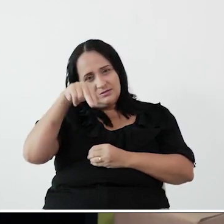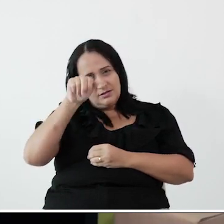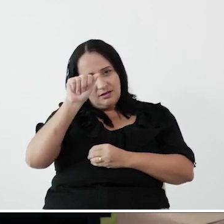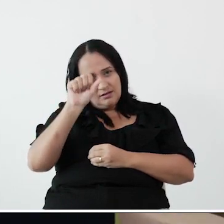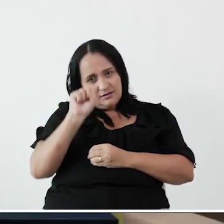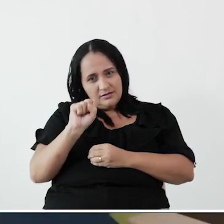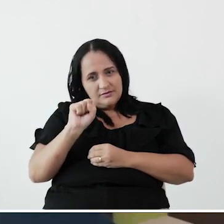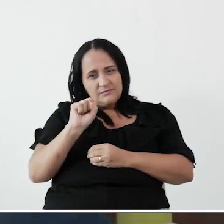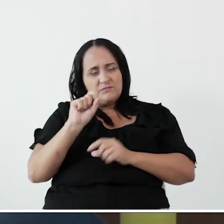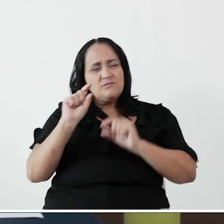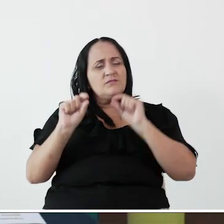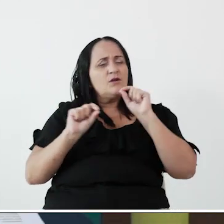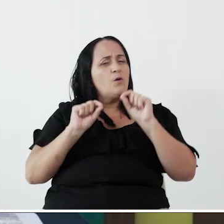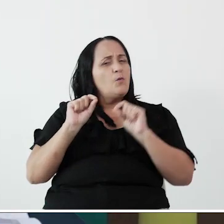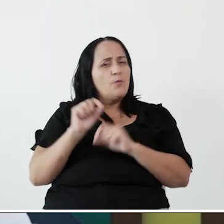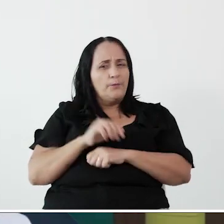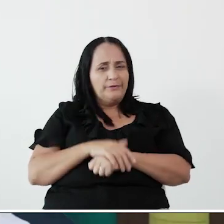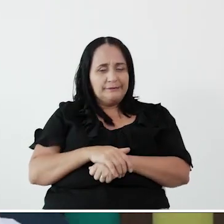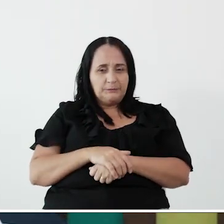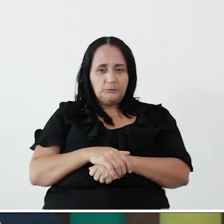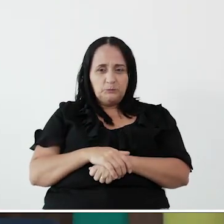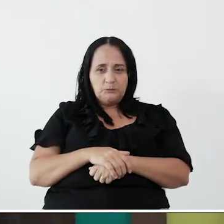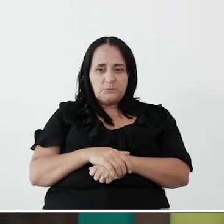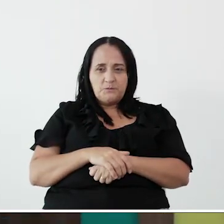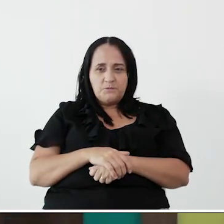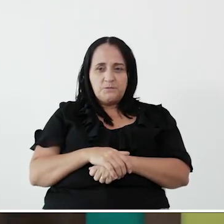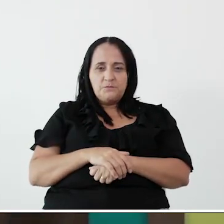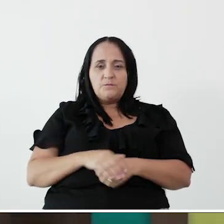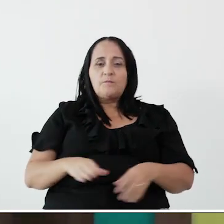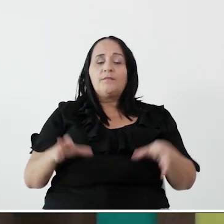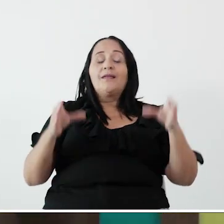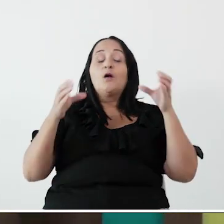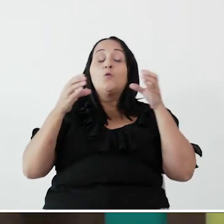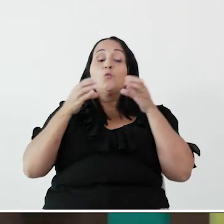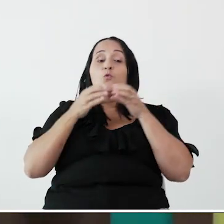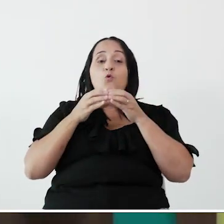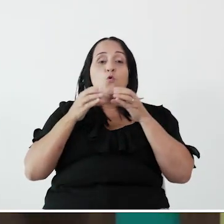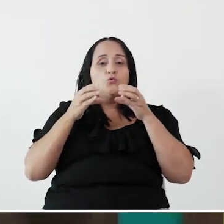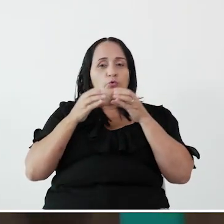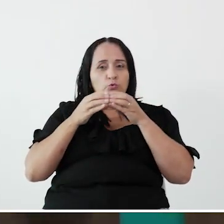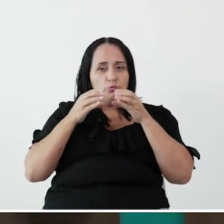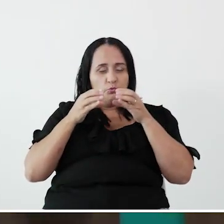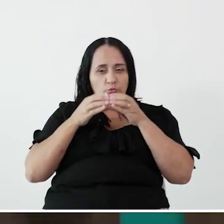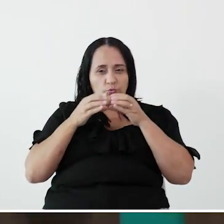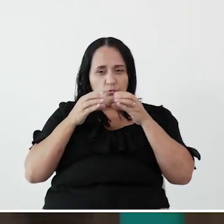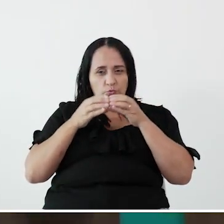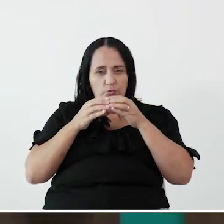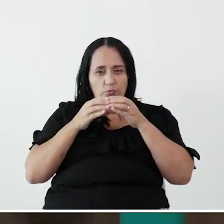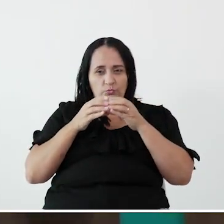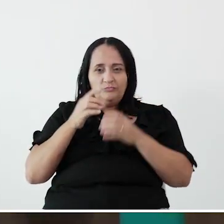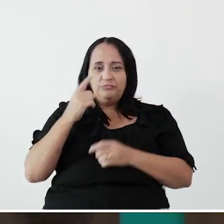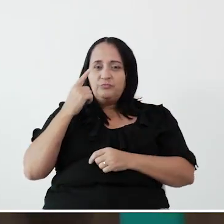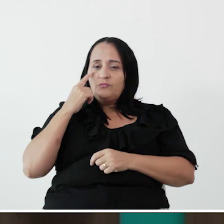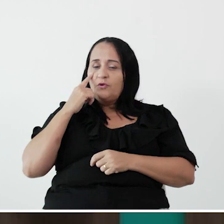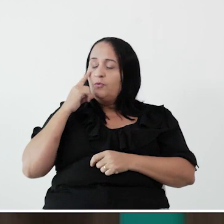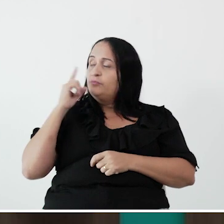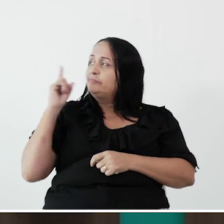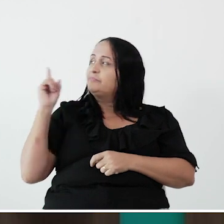de par ordenado. Bom, esse conjunto, ele tem um